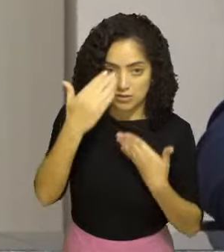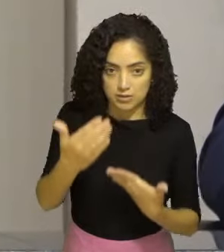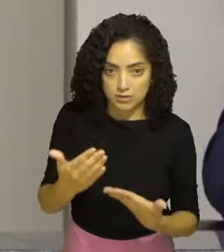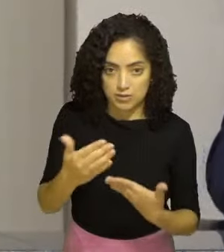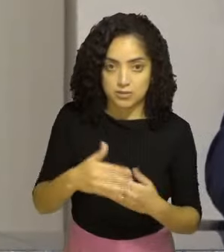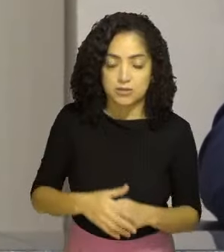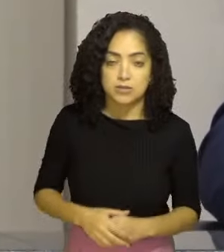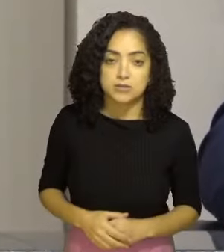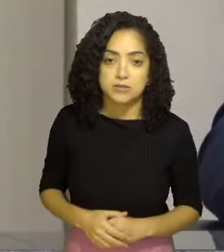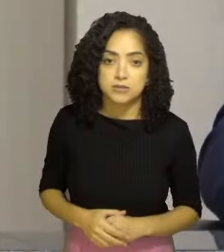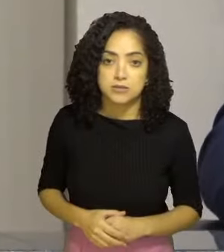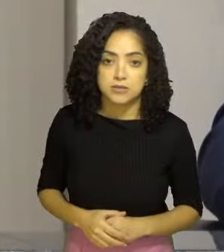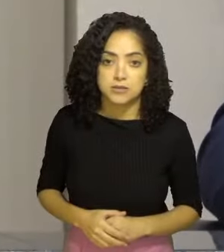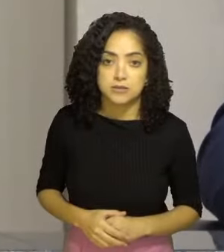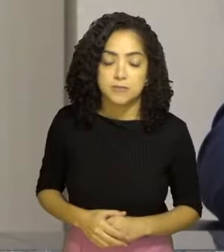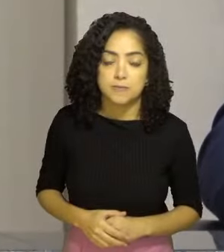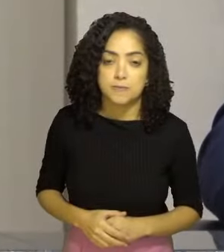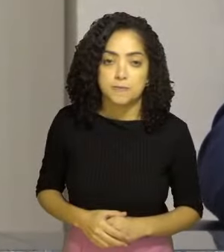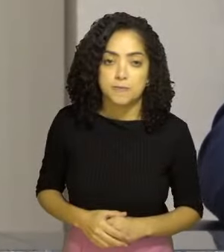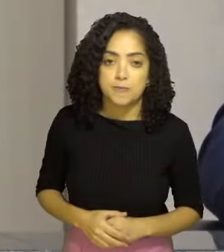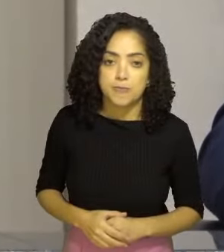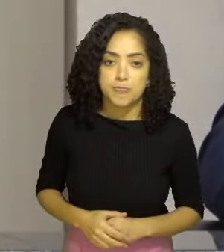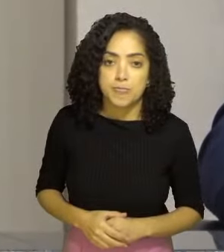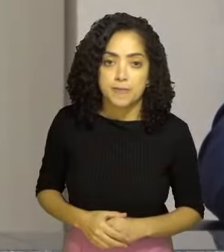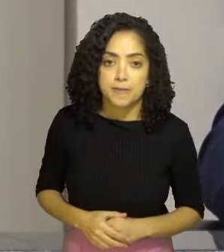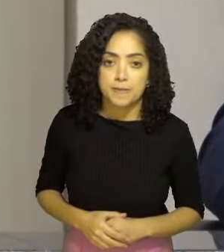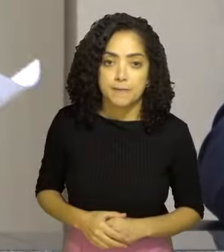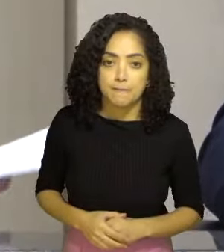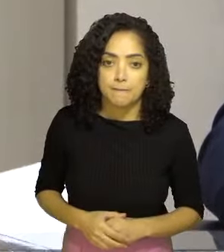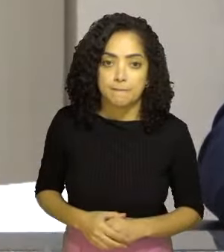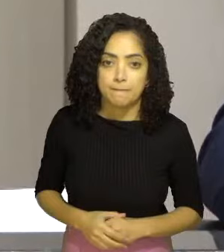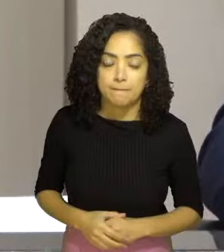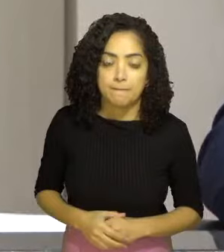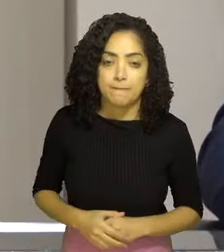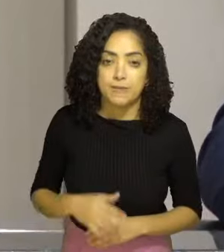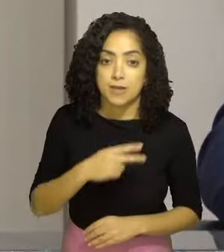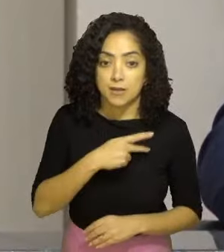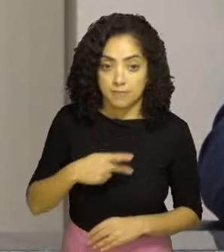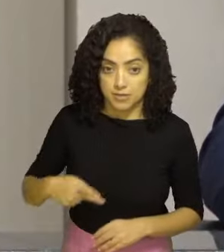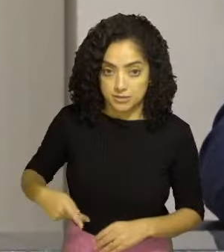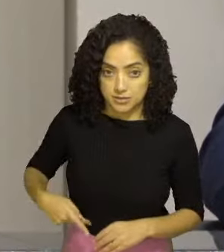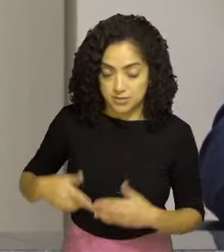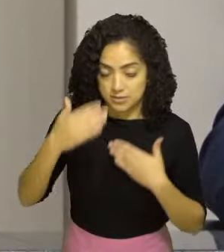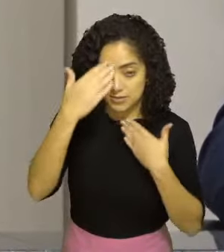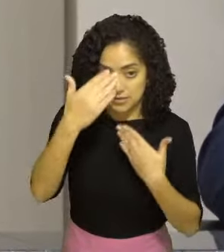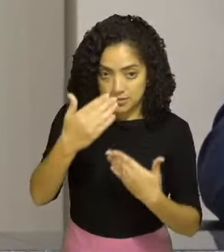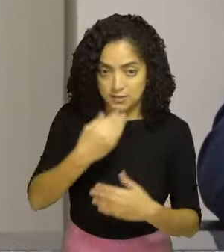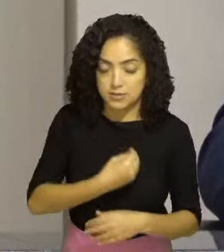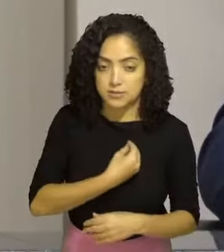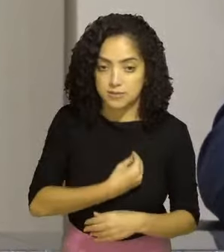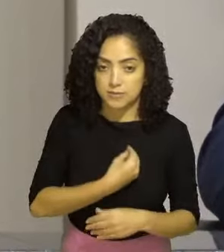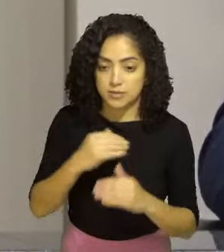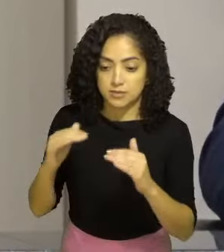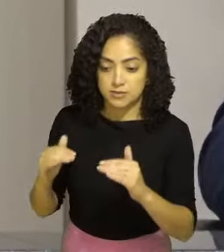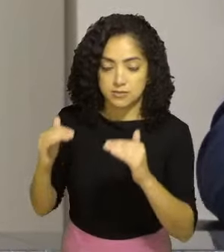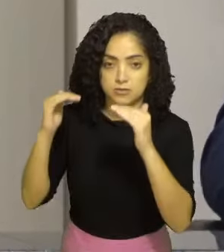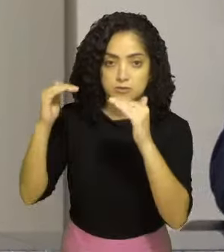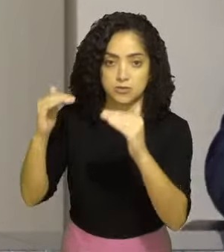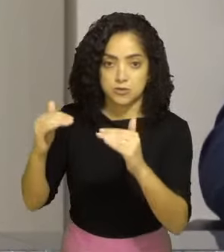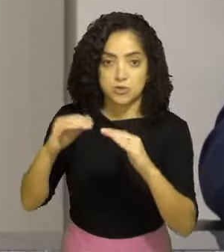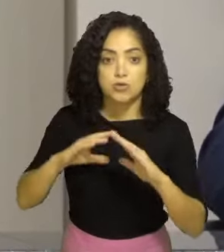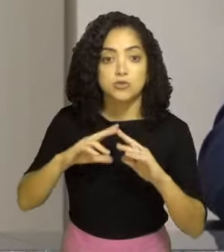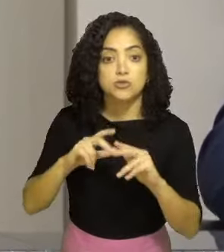a todos e todas. E a presidência, então, agradece a presença das autoridades e de